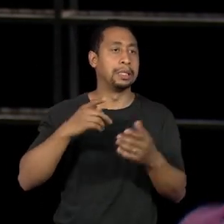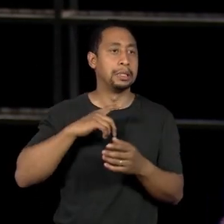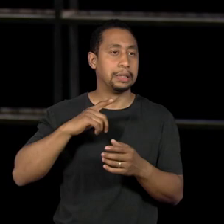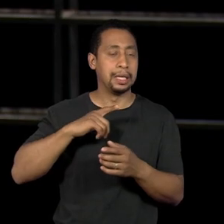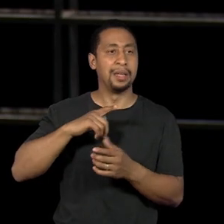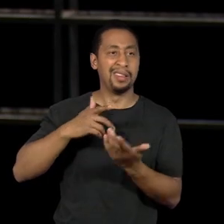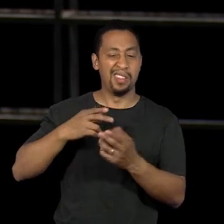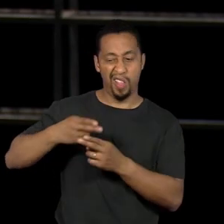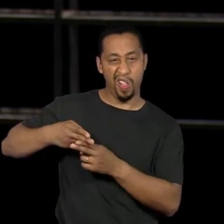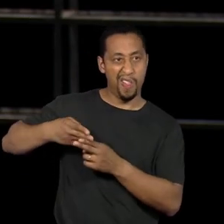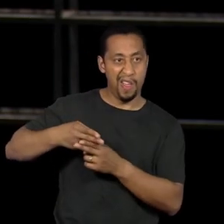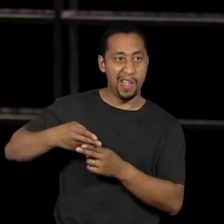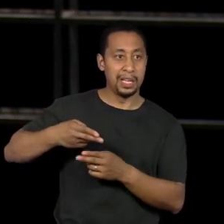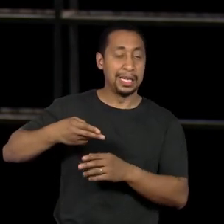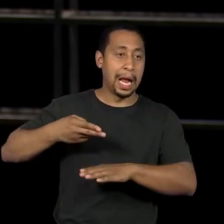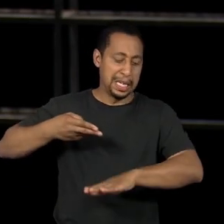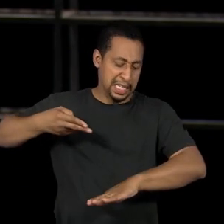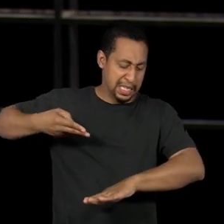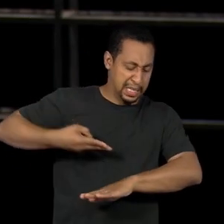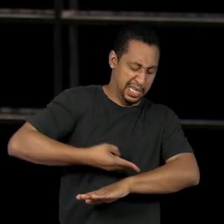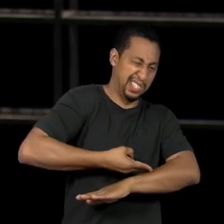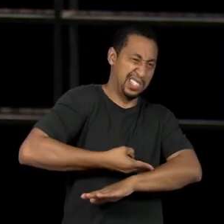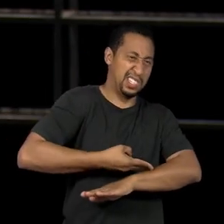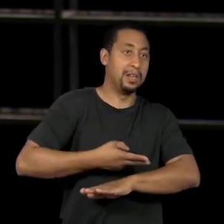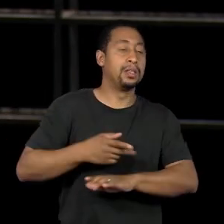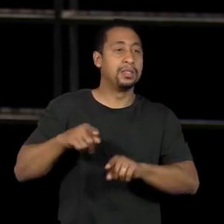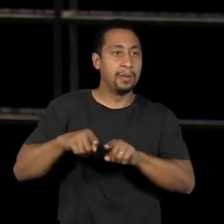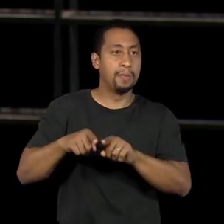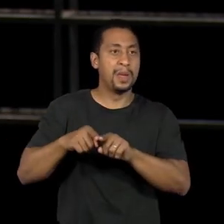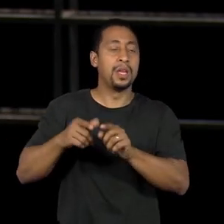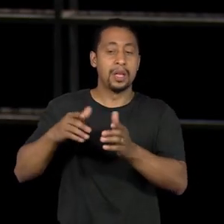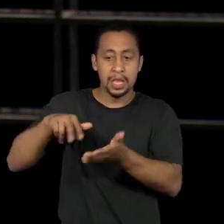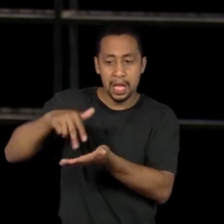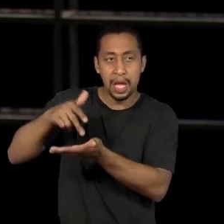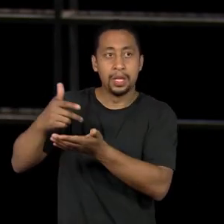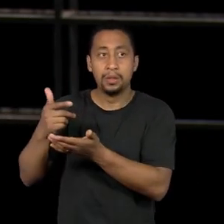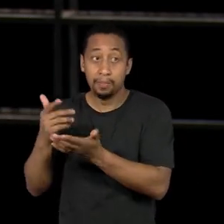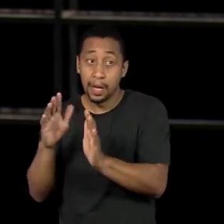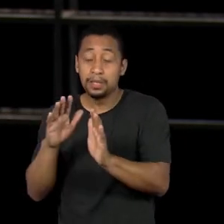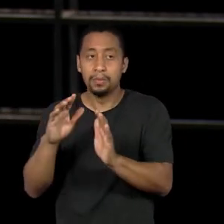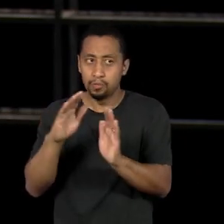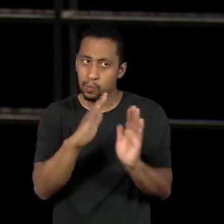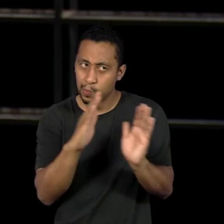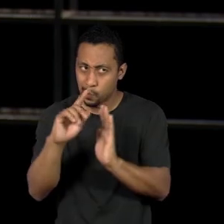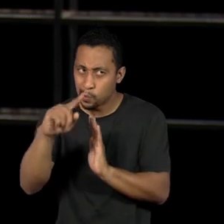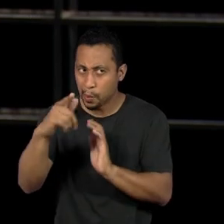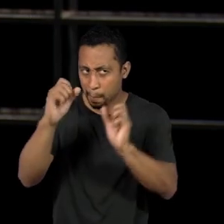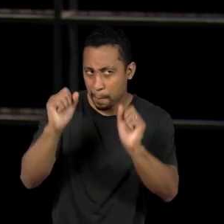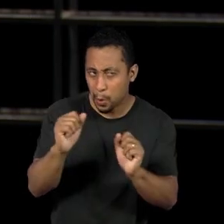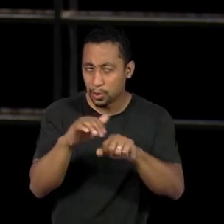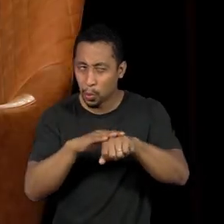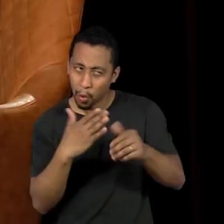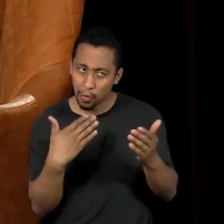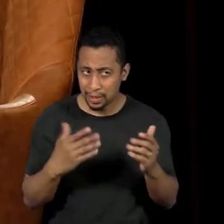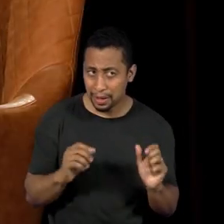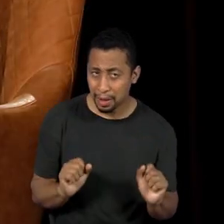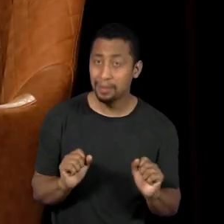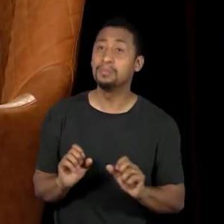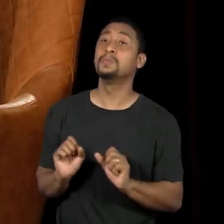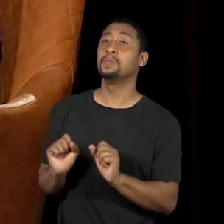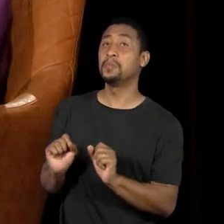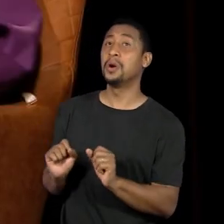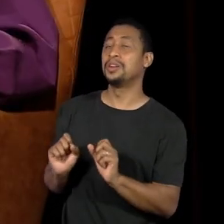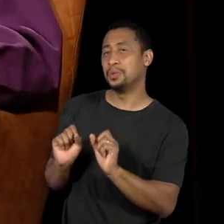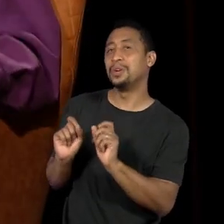do Quarupi, né, onde o teatro e a dança aí se fundem. Mas vamos falar sobre isso no próximo bloco? Bom, mais um